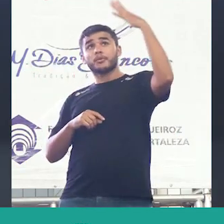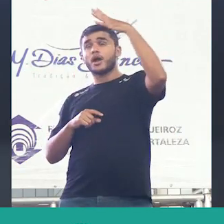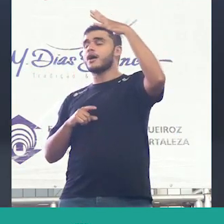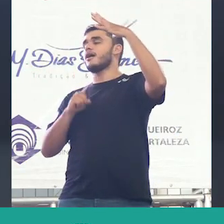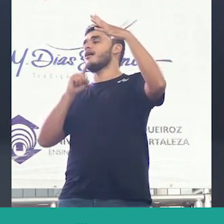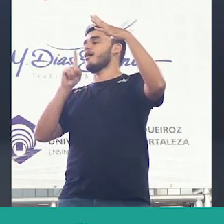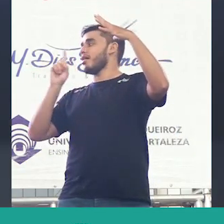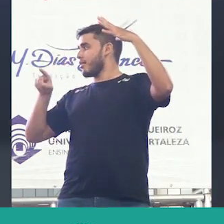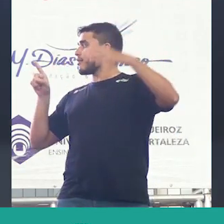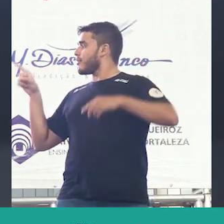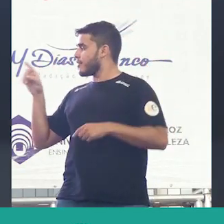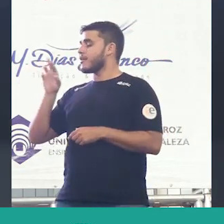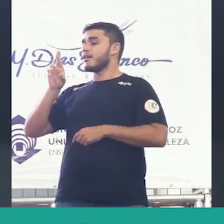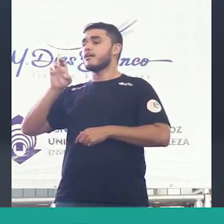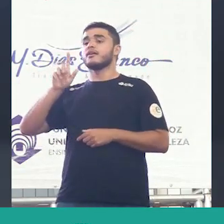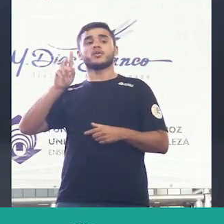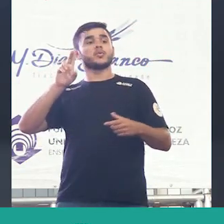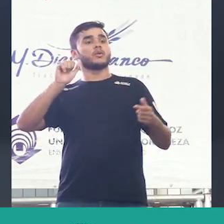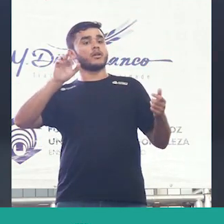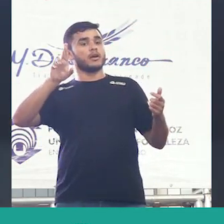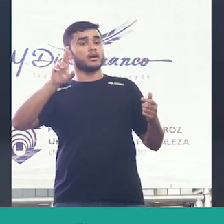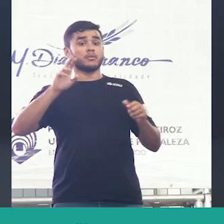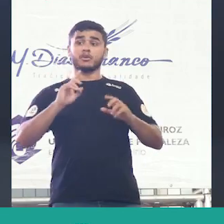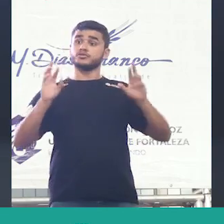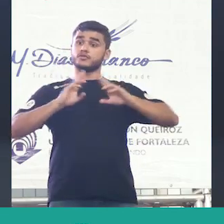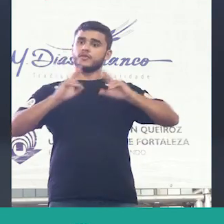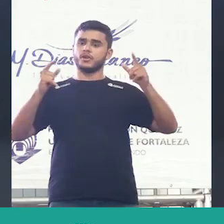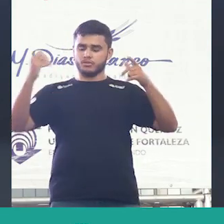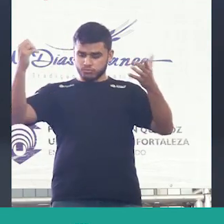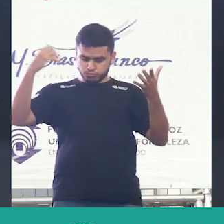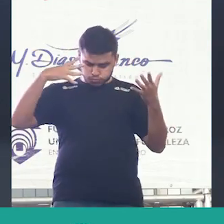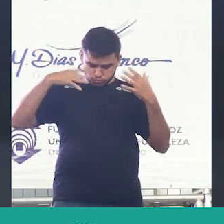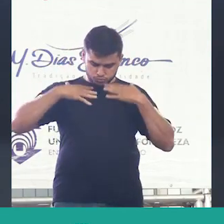reflexão regular. Mas como você está vendo o objeto que está